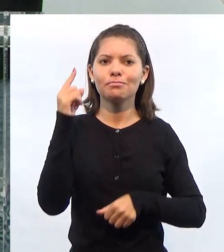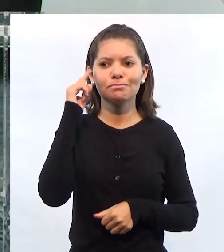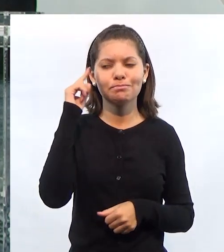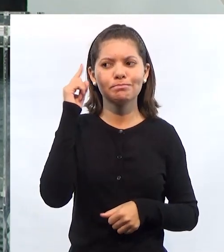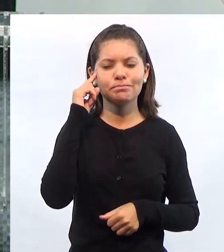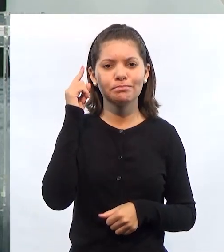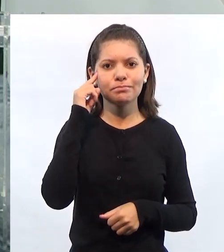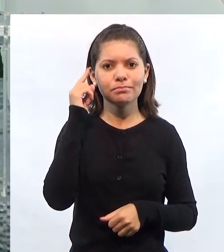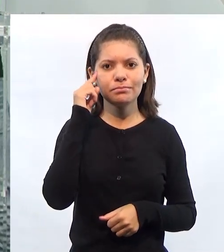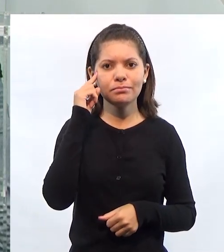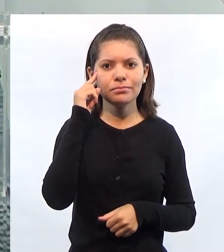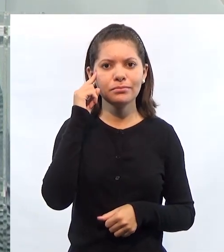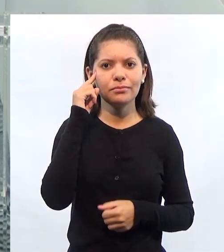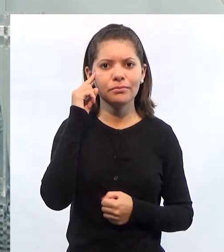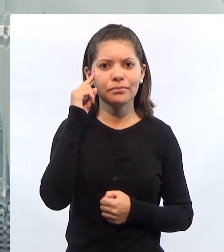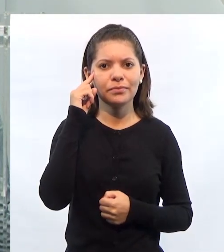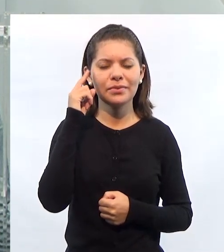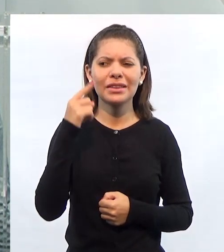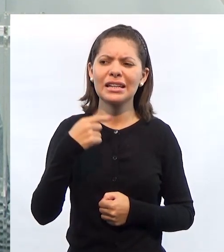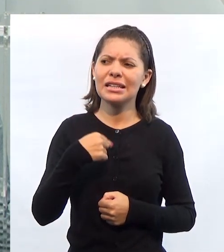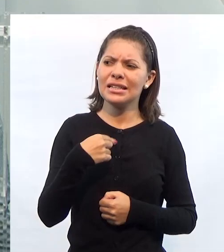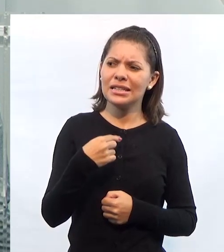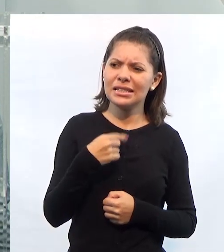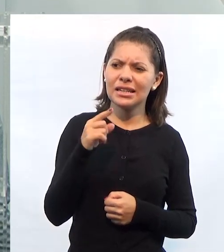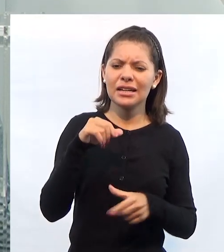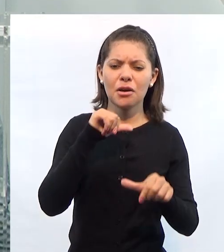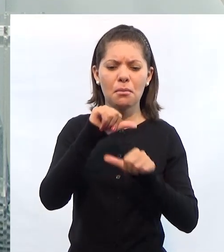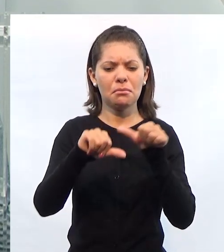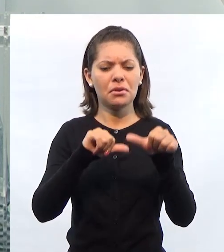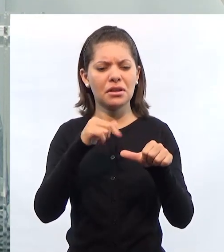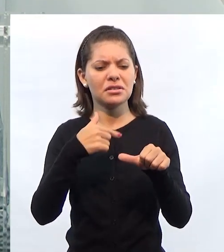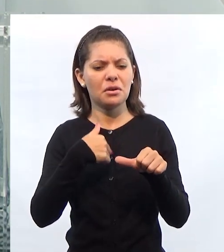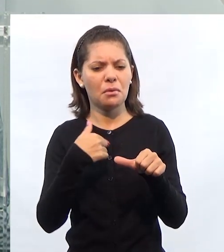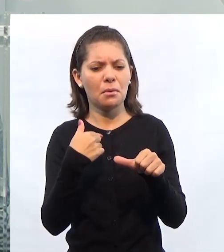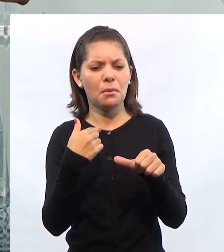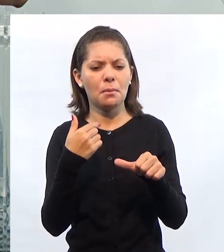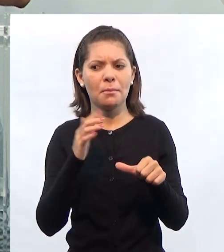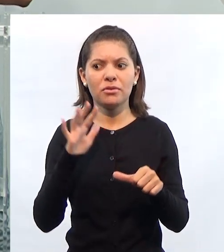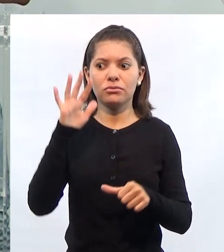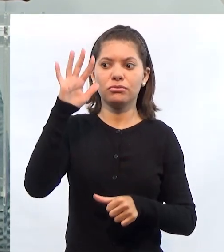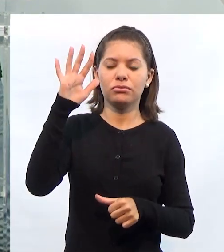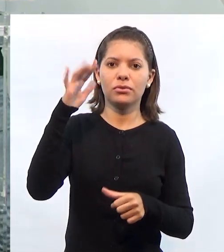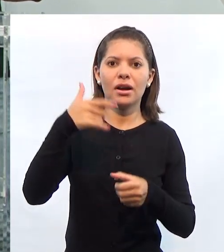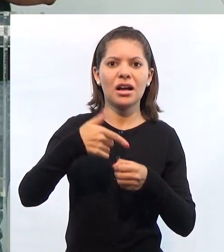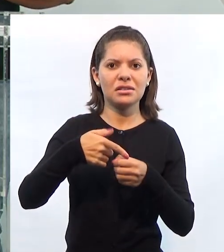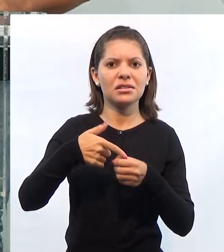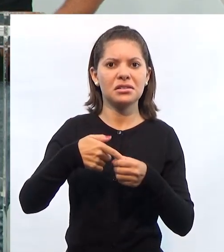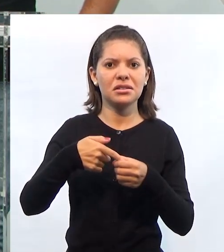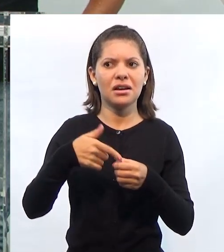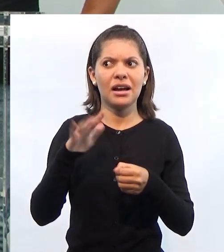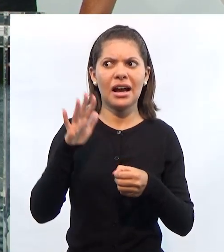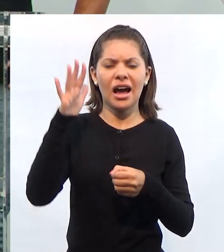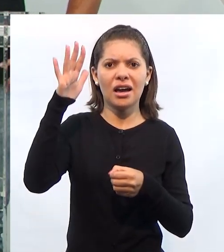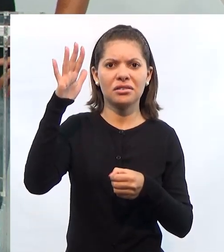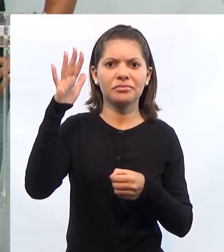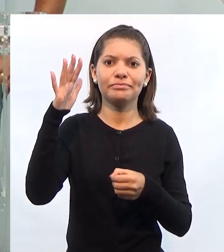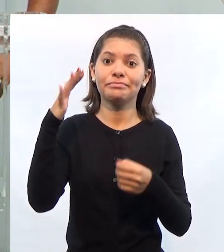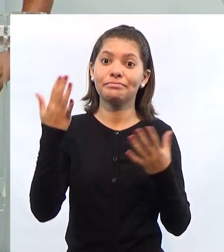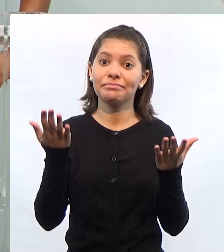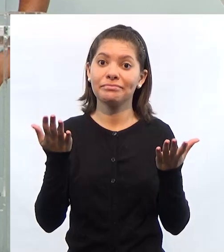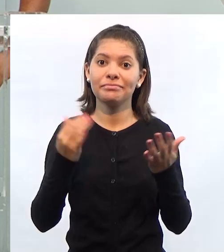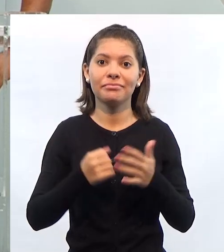aí você pensa, poxa, será que essas mudanças vai fazer o preço da gasolina subir? Aí você vai